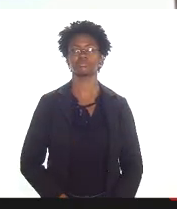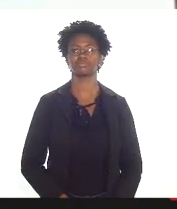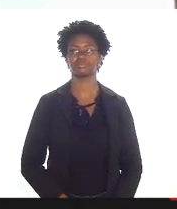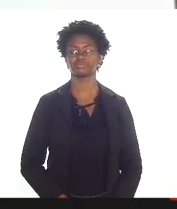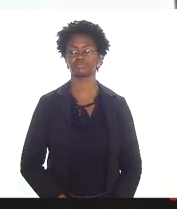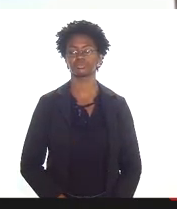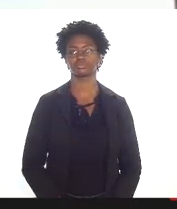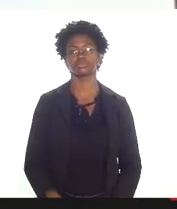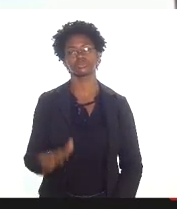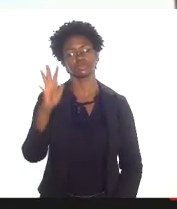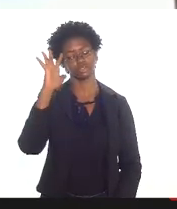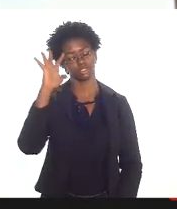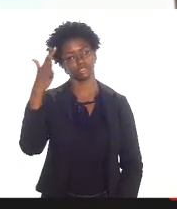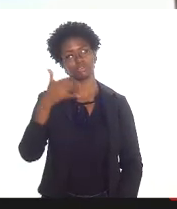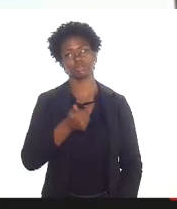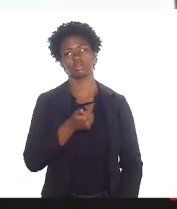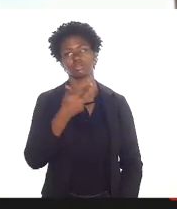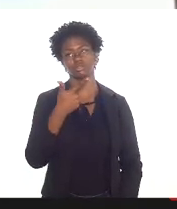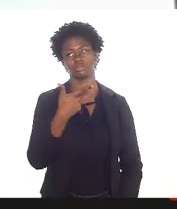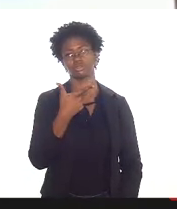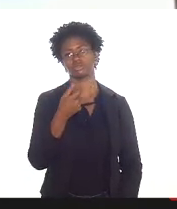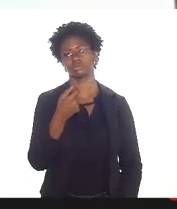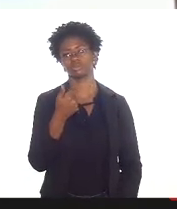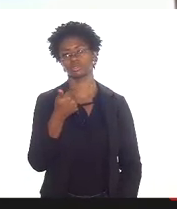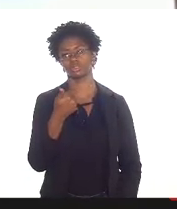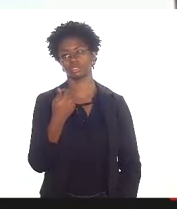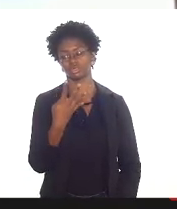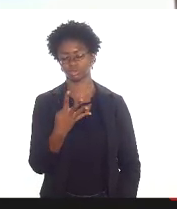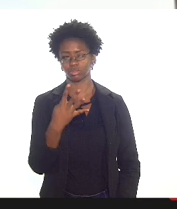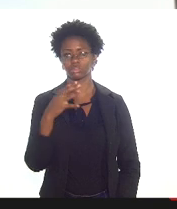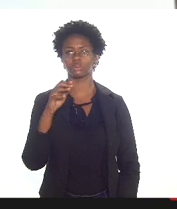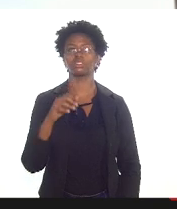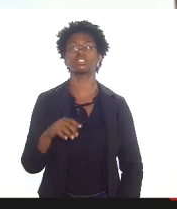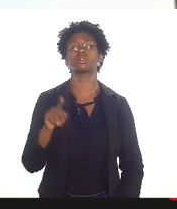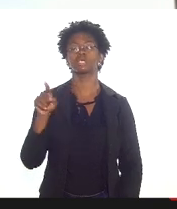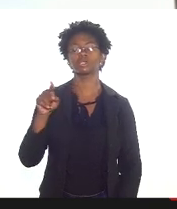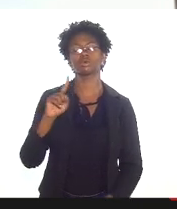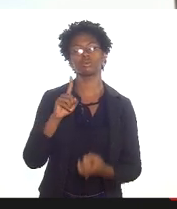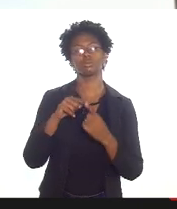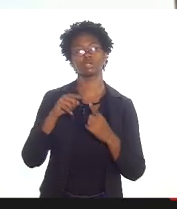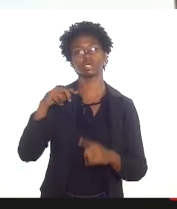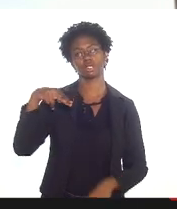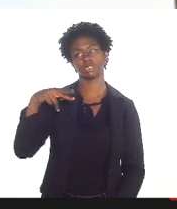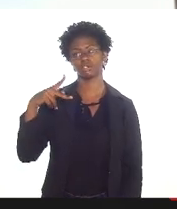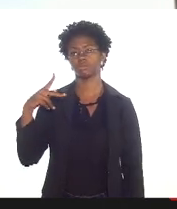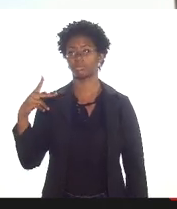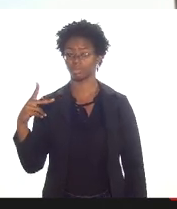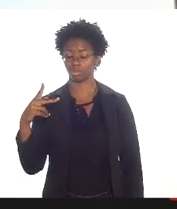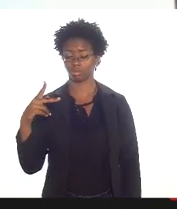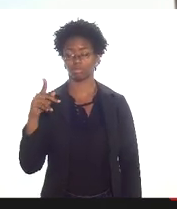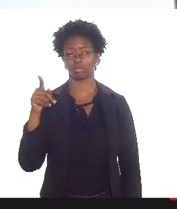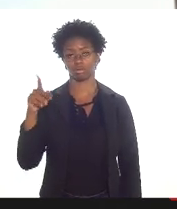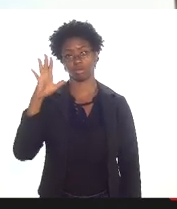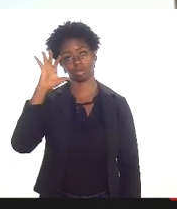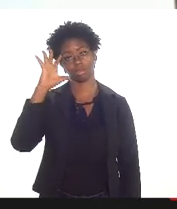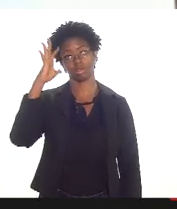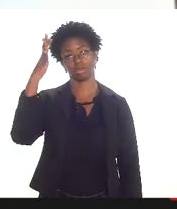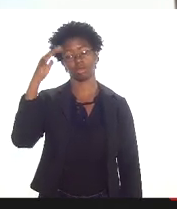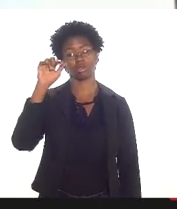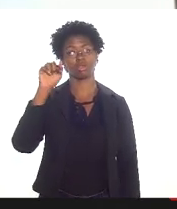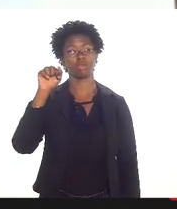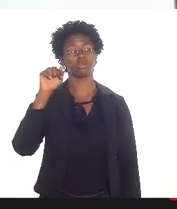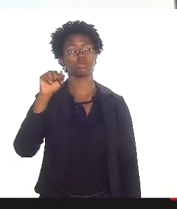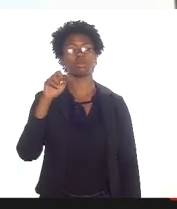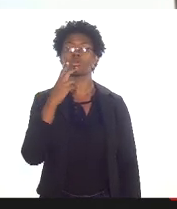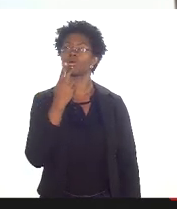sobre a resolução 12 de 2014 da ANP, que é exatamente a resolução